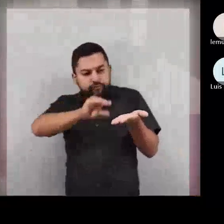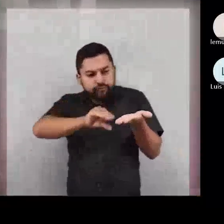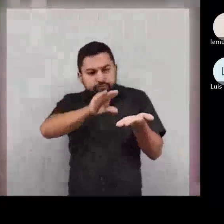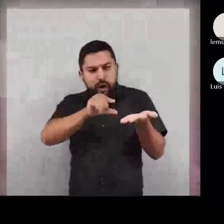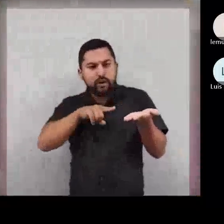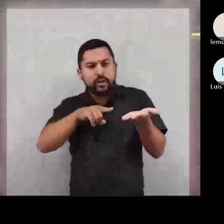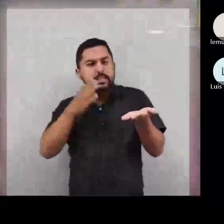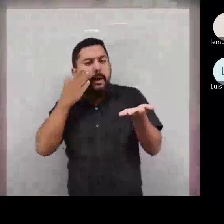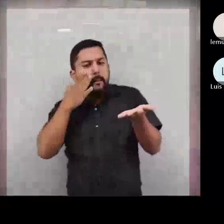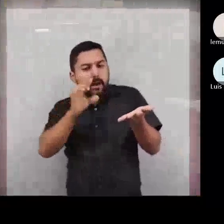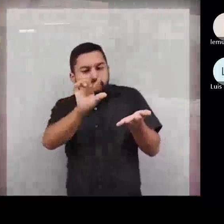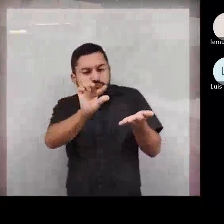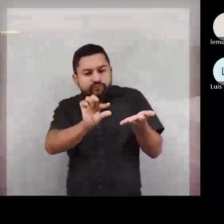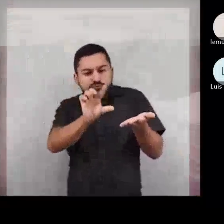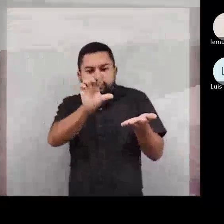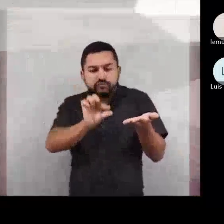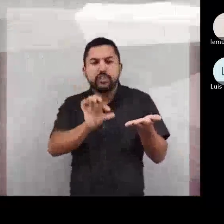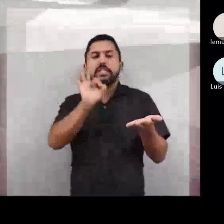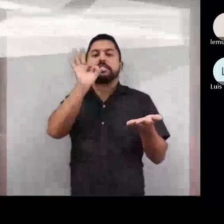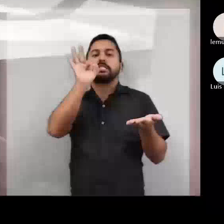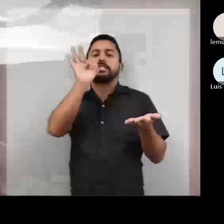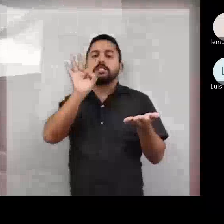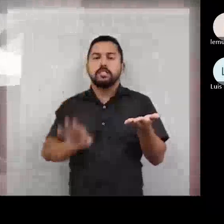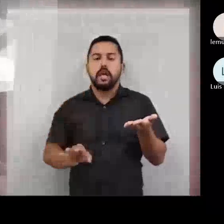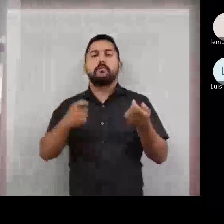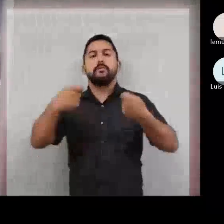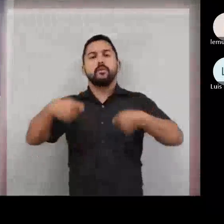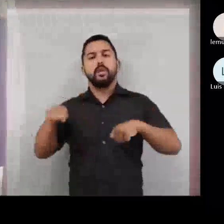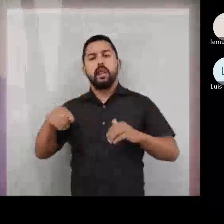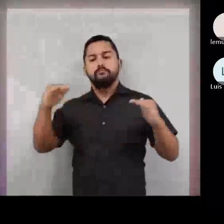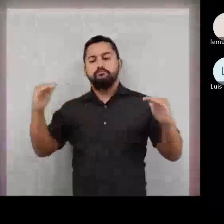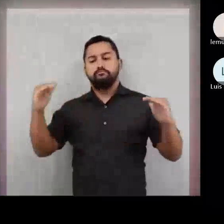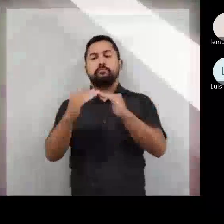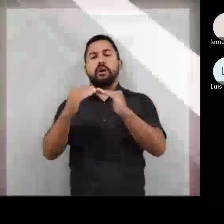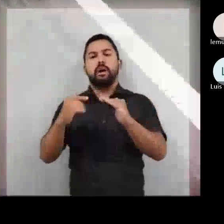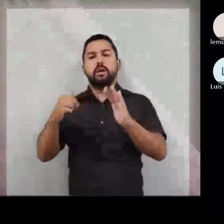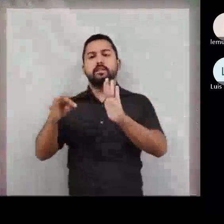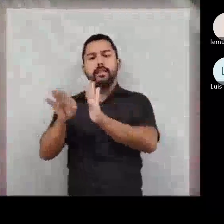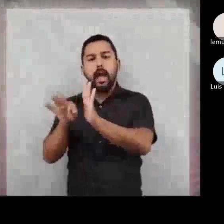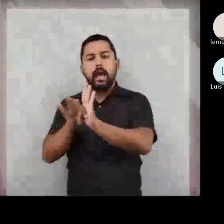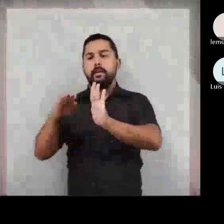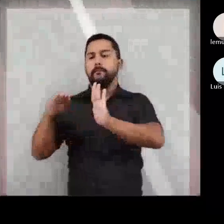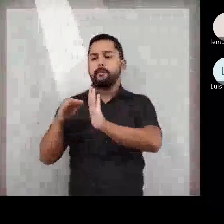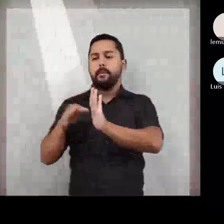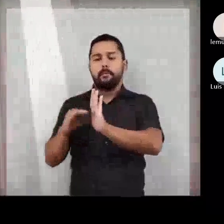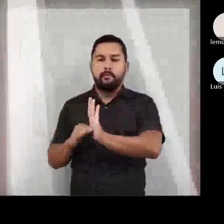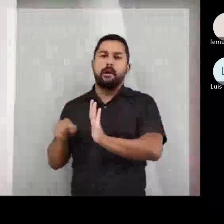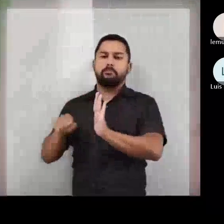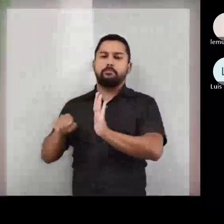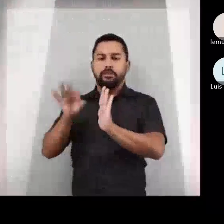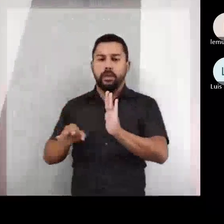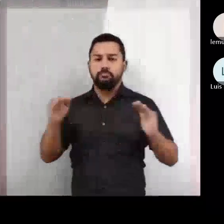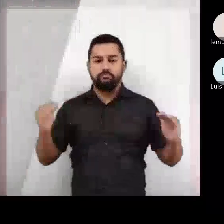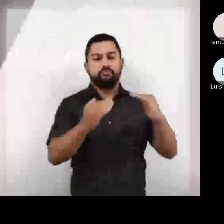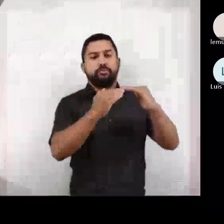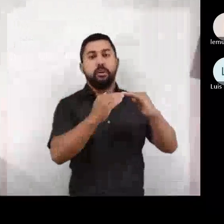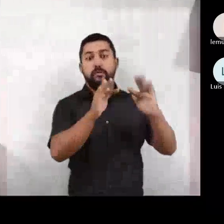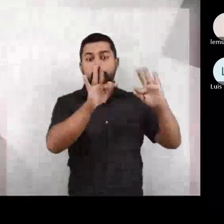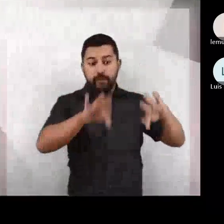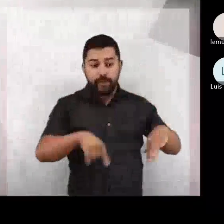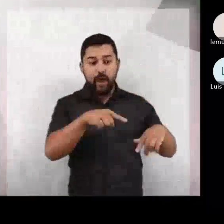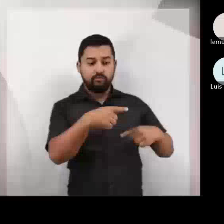as extremidades da folha, medindo as suas especificações e garantindo o atendimento aos requisitos técnicos estipulados no início do processo.